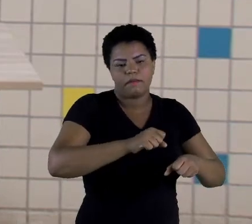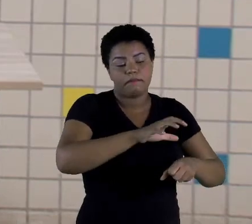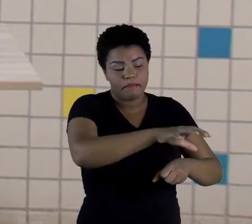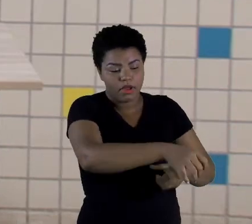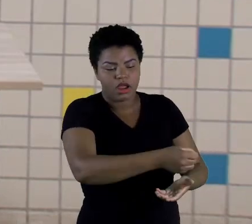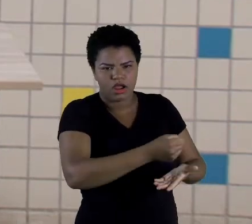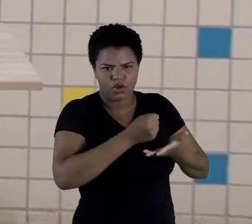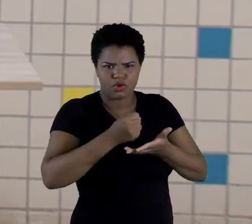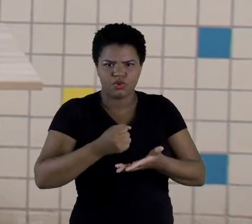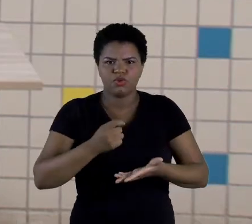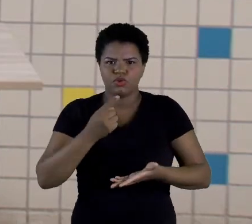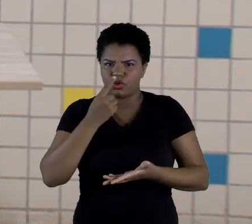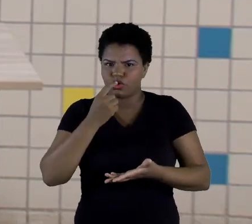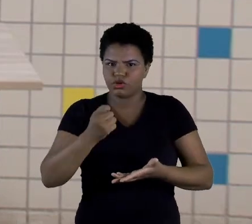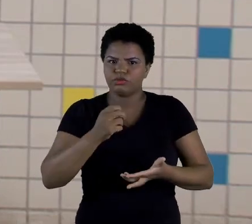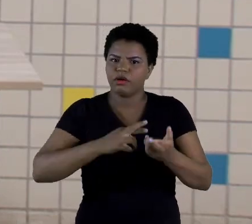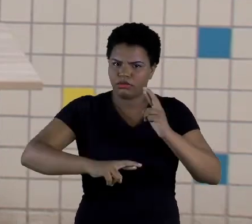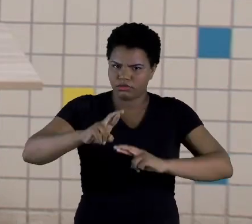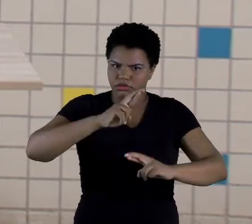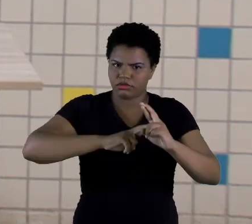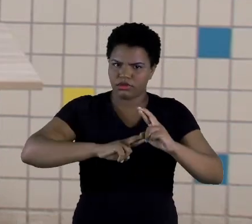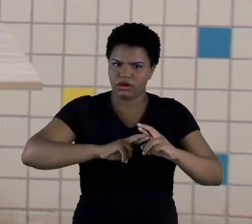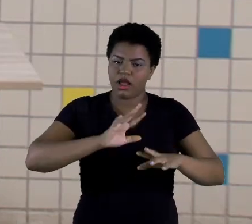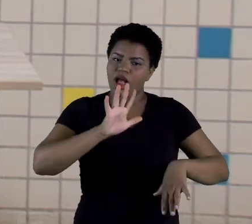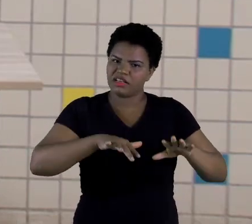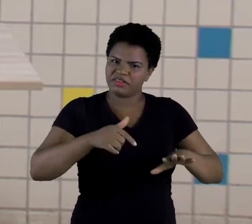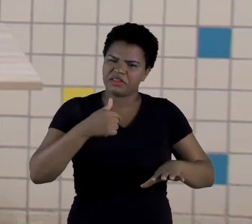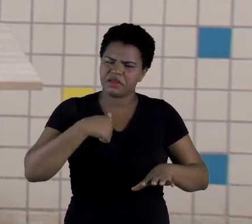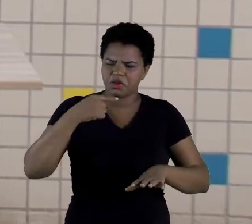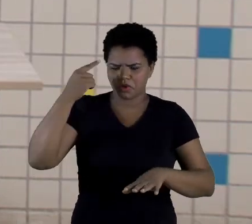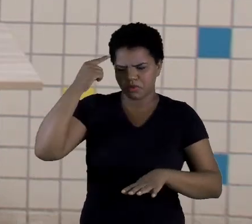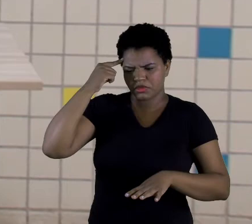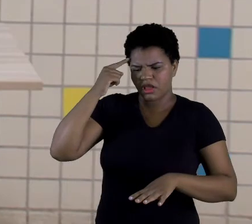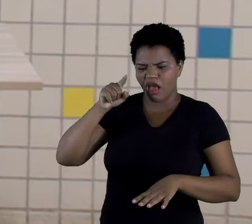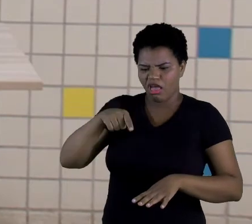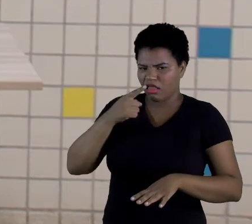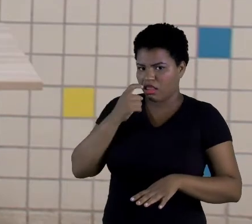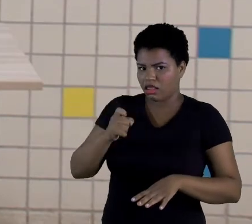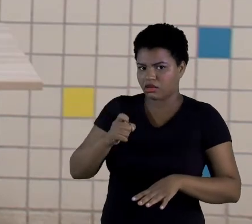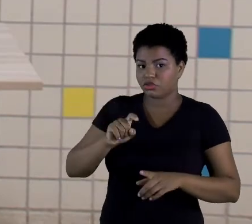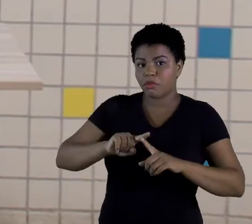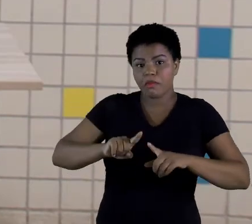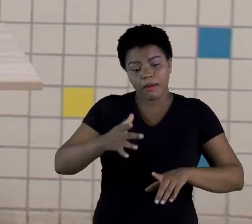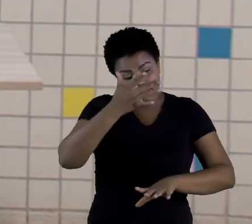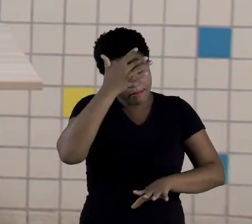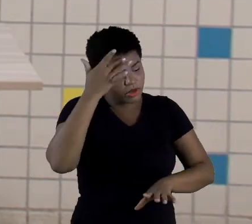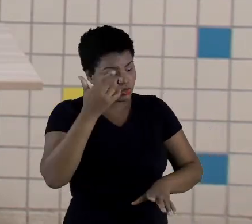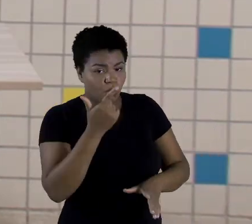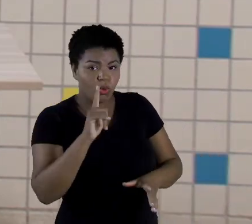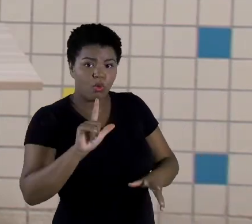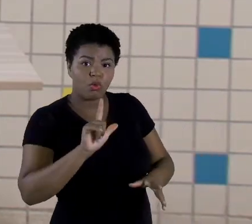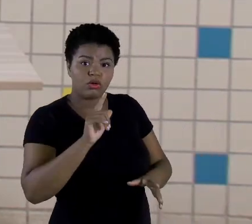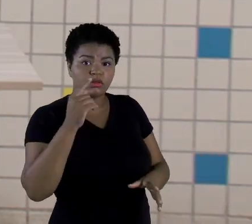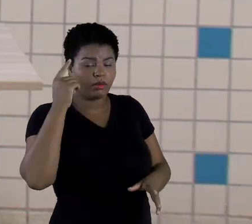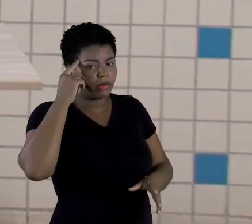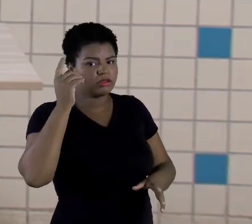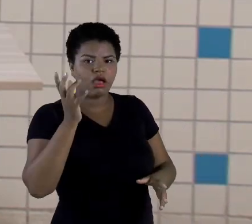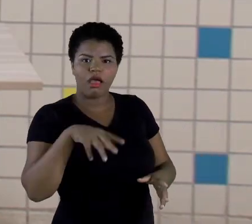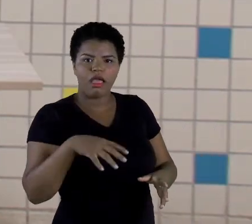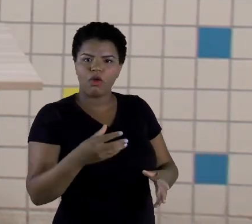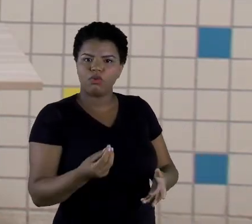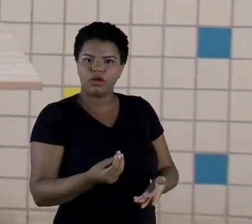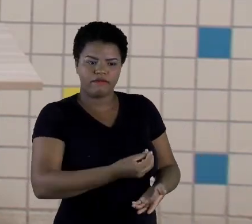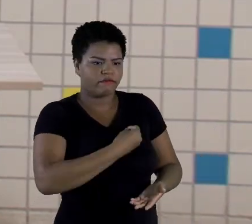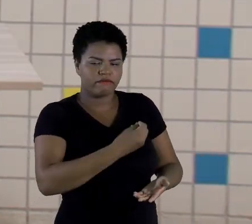reciclar. E aquilo que é lixo para mim é muitas das vezes uma forma de sobrevivência de muitas e muitas pessoas, principalmente